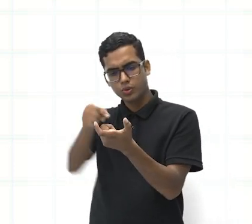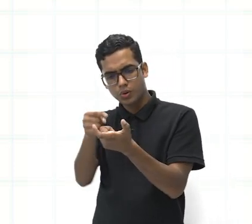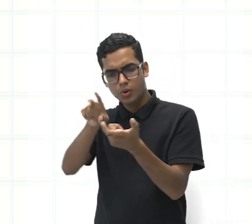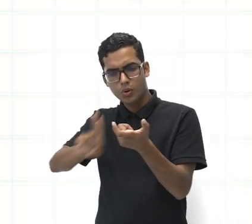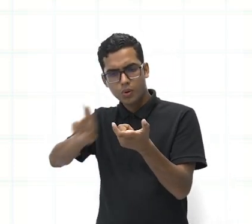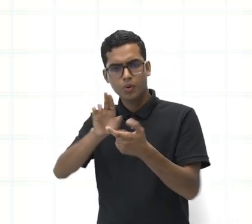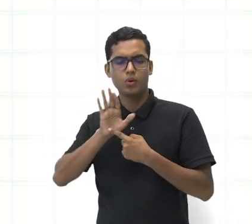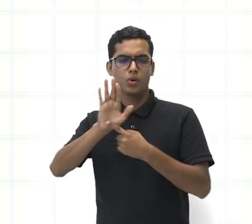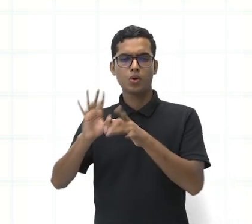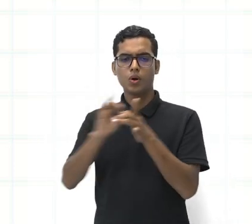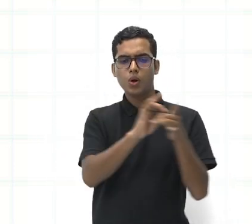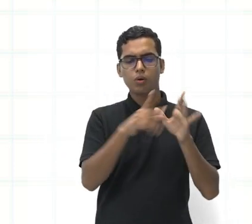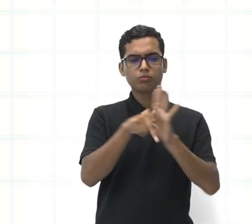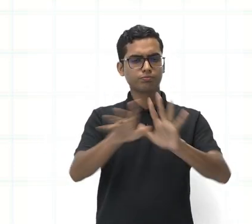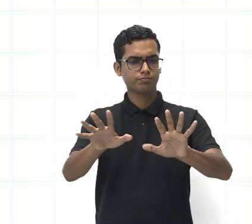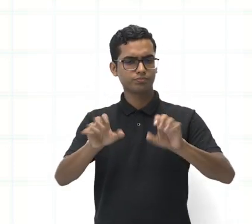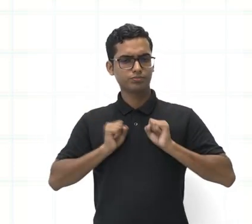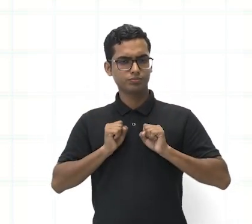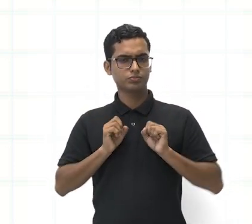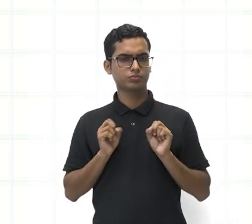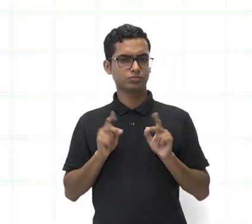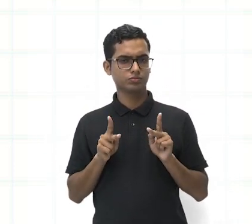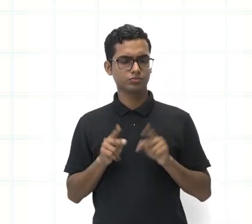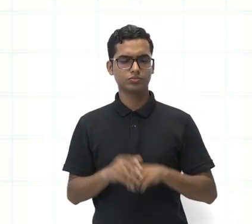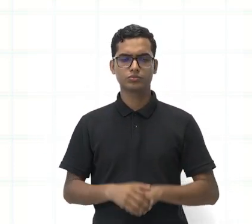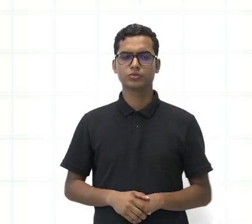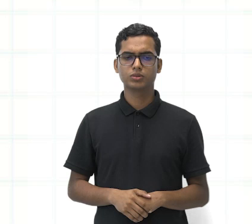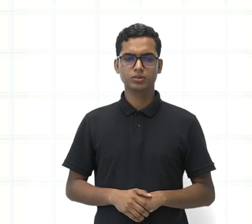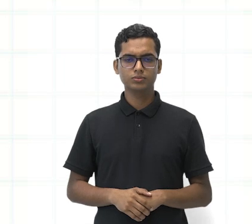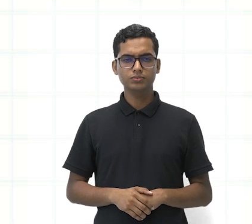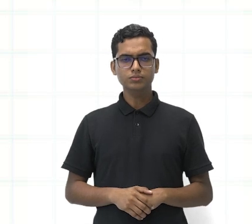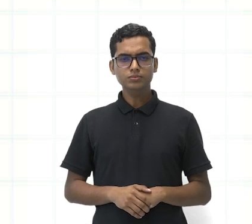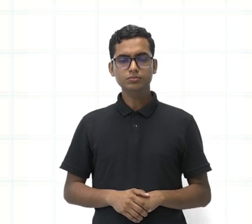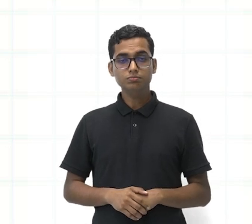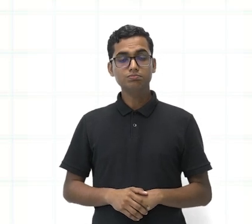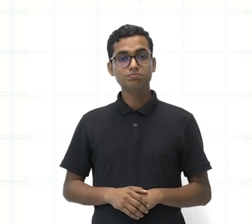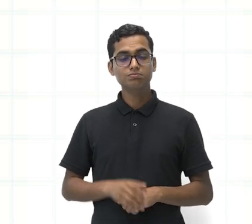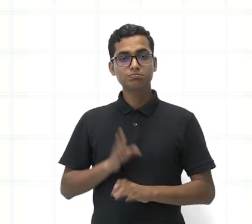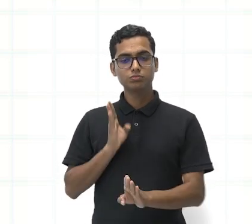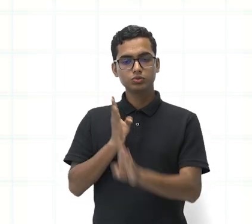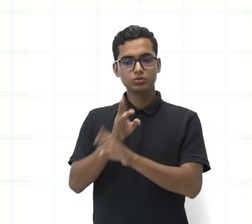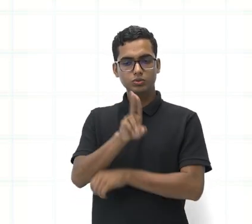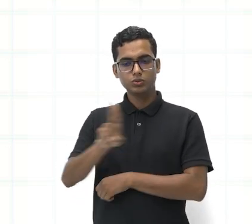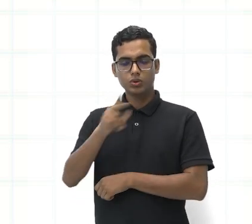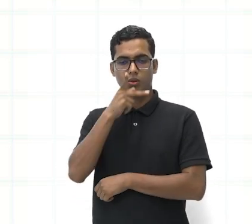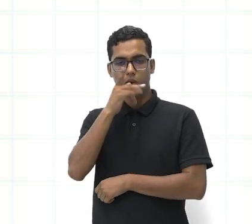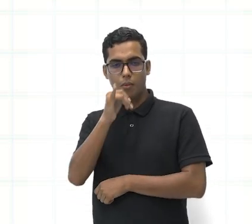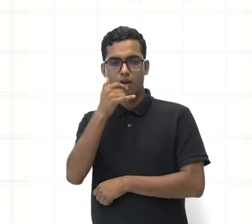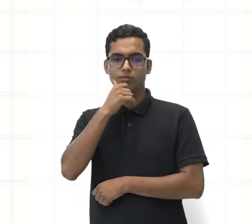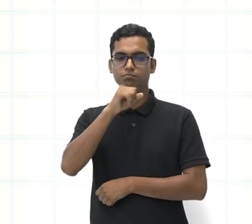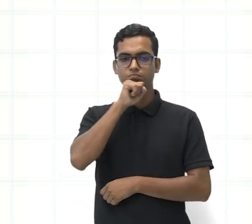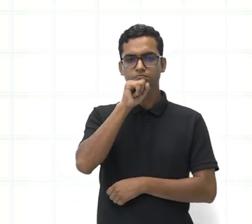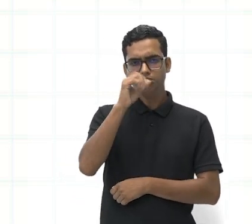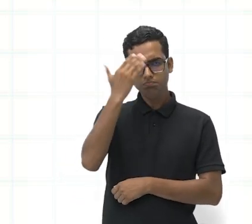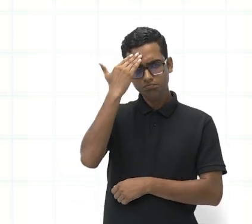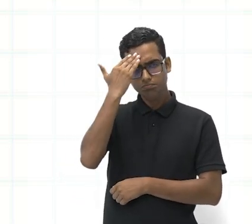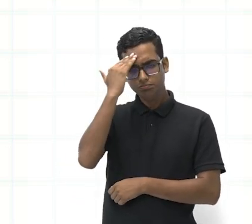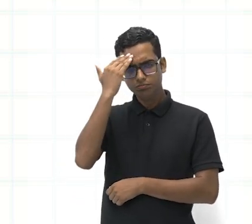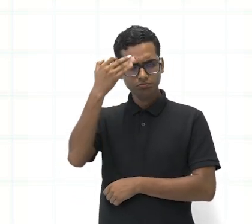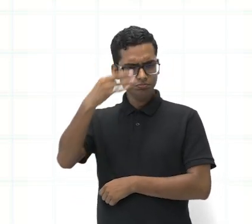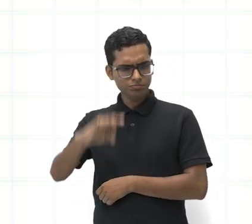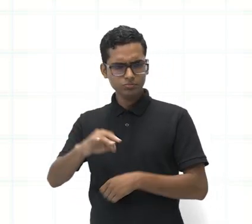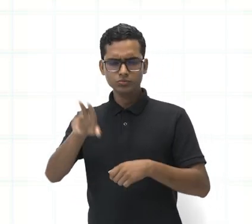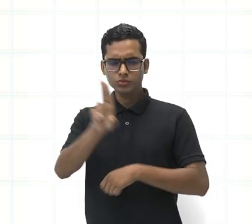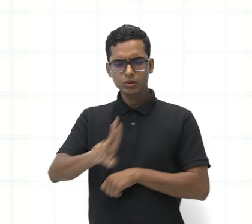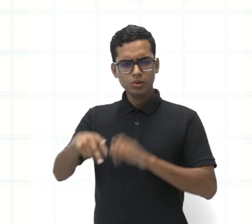para indicar posse, tá bom? Eu quero saber o nome dos pais. Lembra que nós já vimos isso, né? Que o